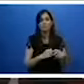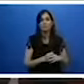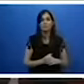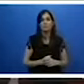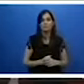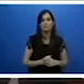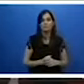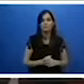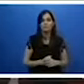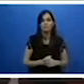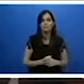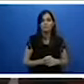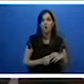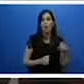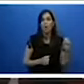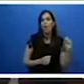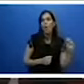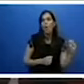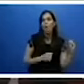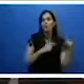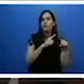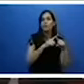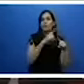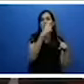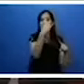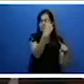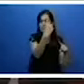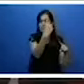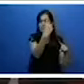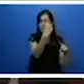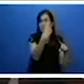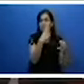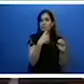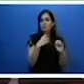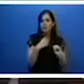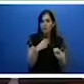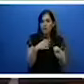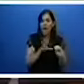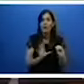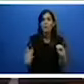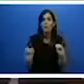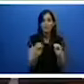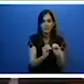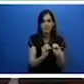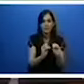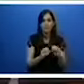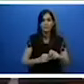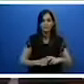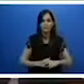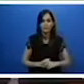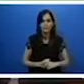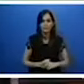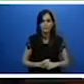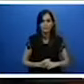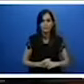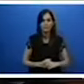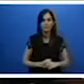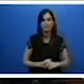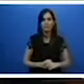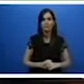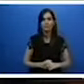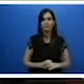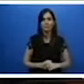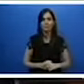sei assim, o que que eu faço? Multiplico por 1 e acrescento um zero. Agora, presta atenção aqui no 10,